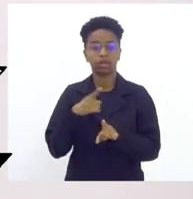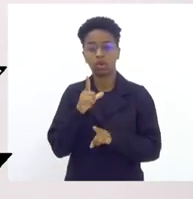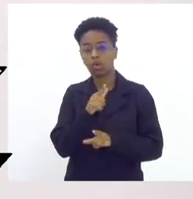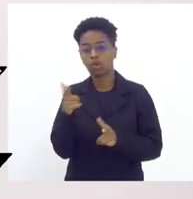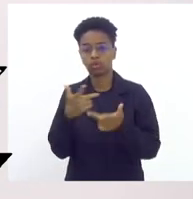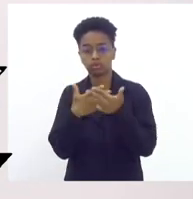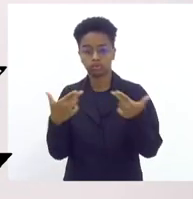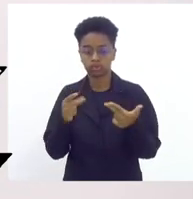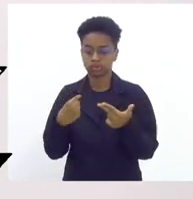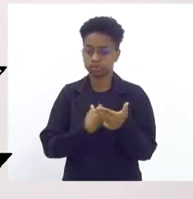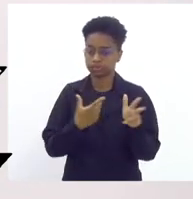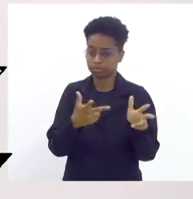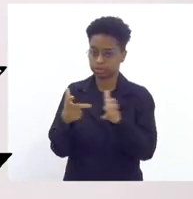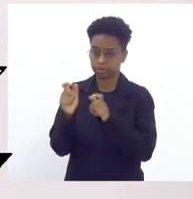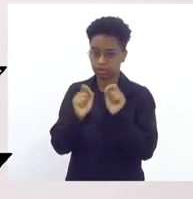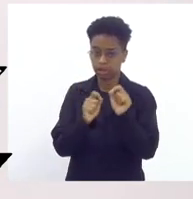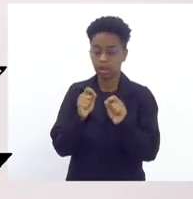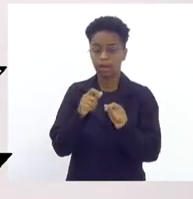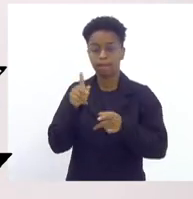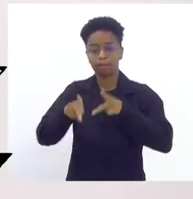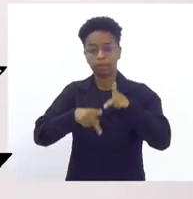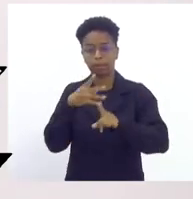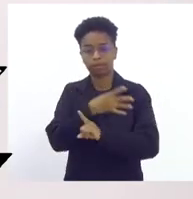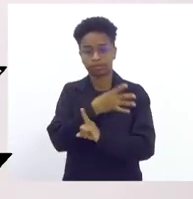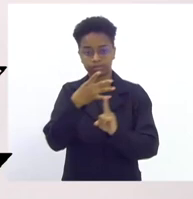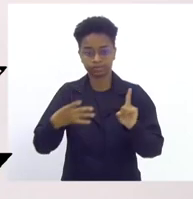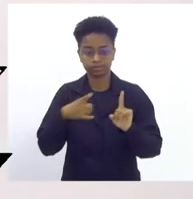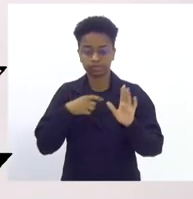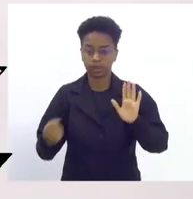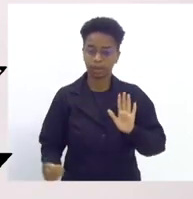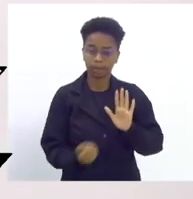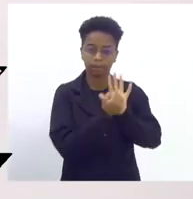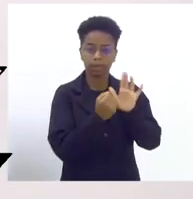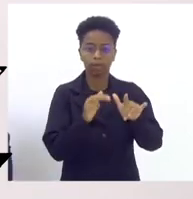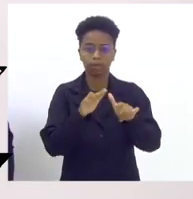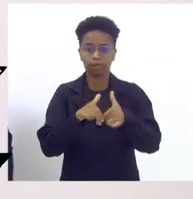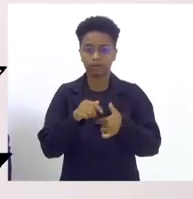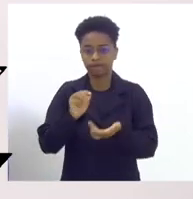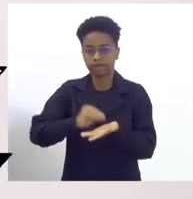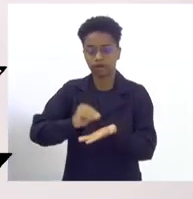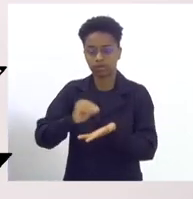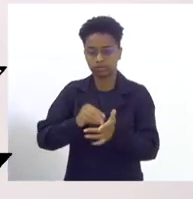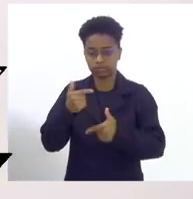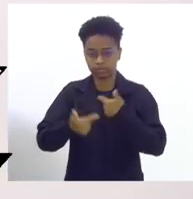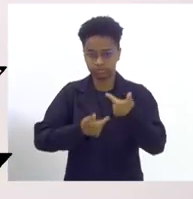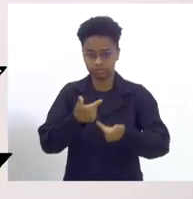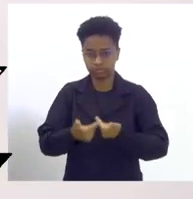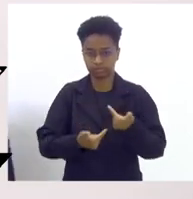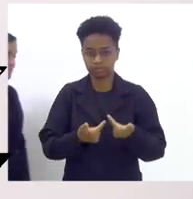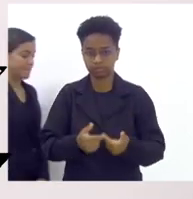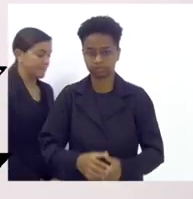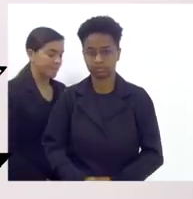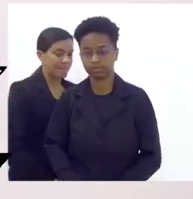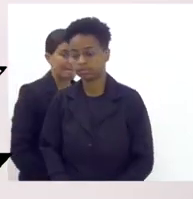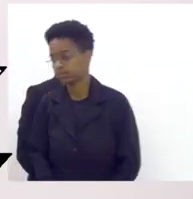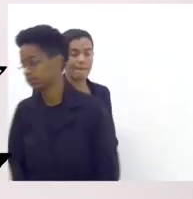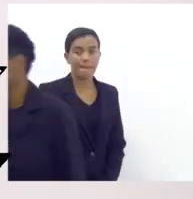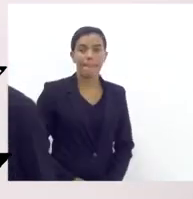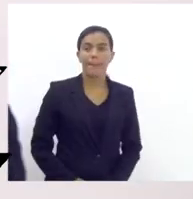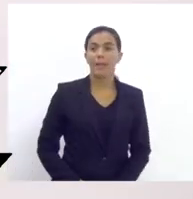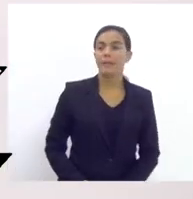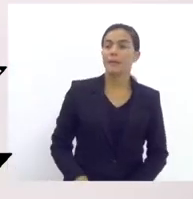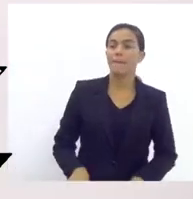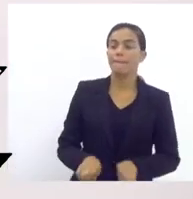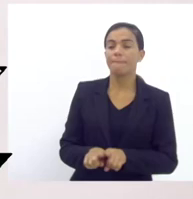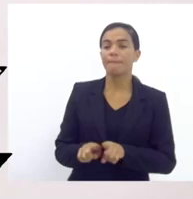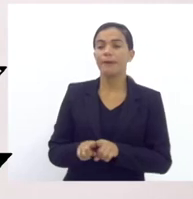coisa que a gente vê bastante essa população lgbti marcada por nichos de empregabilidade que resvalam estereótipos que